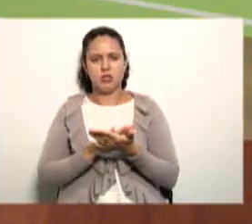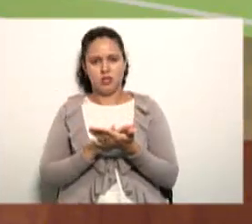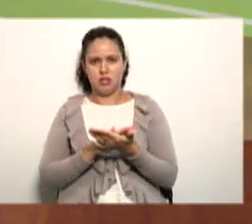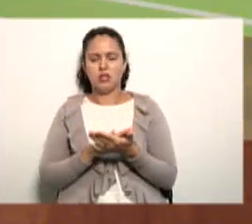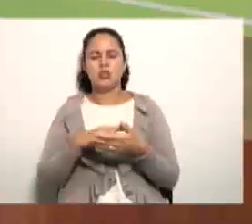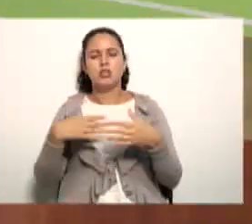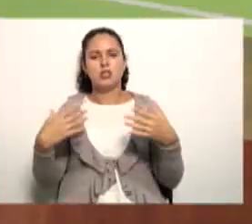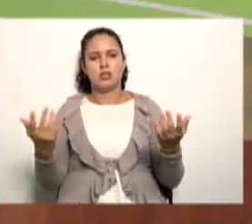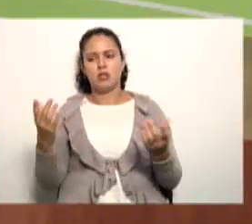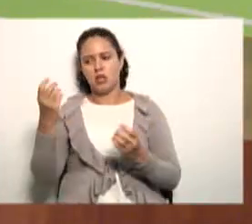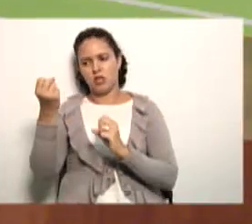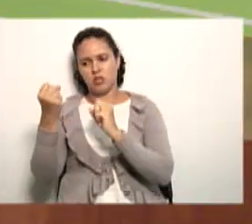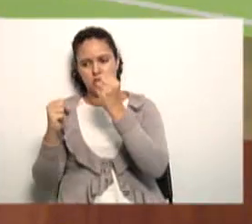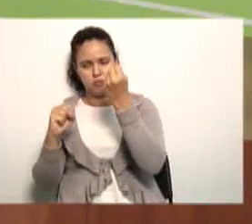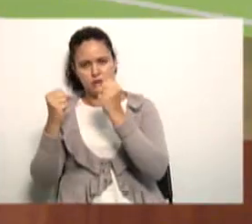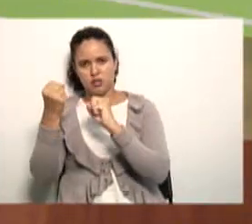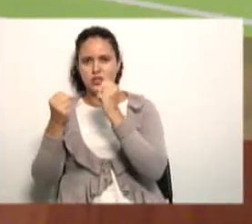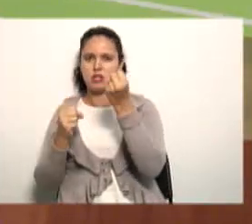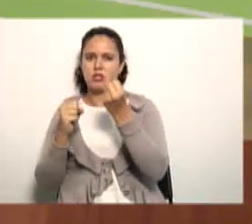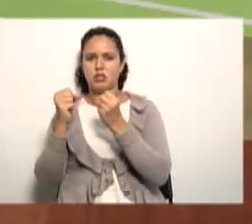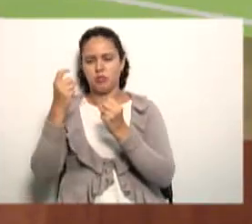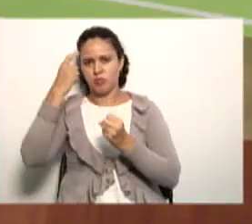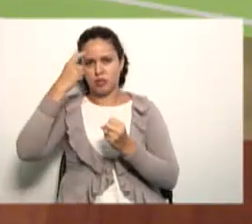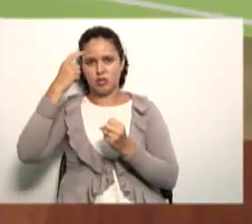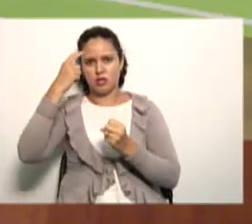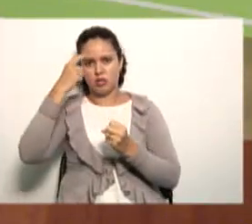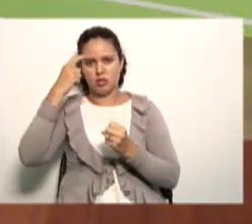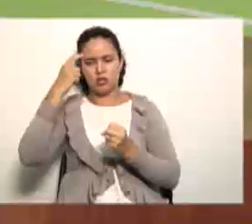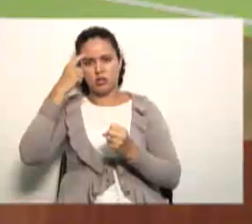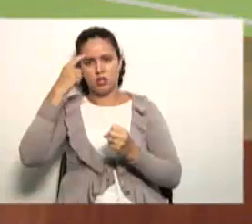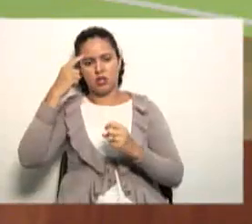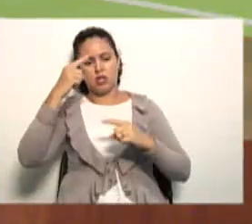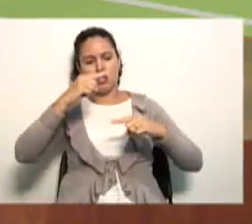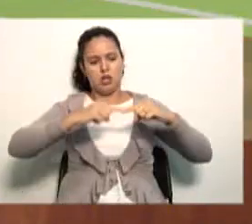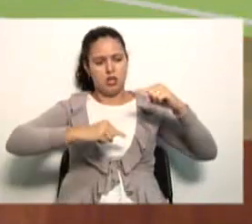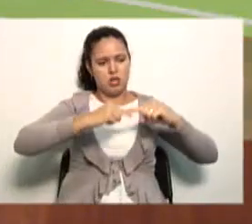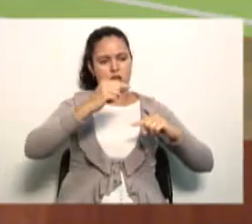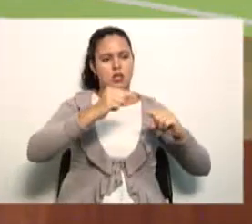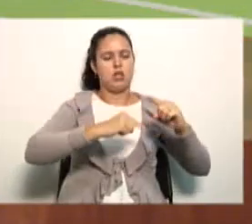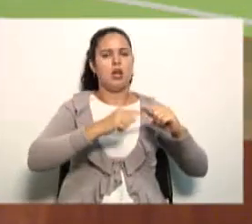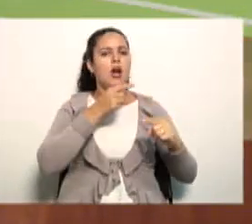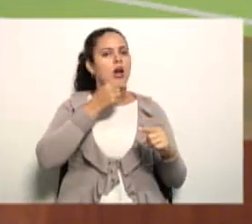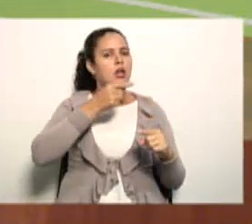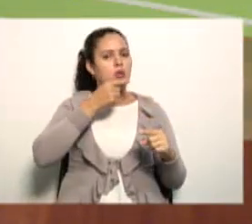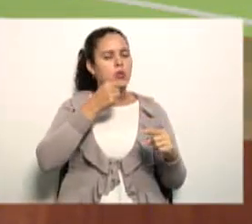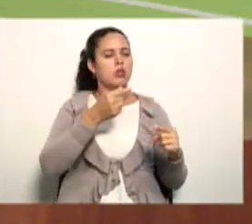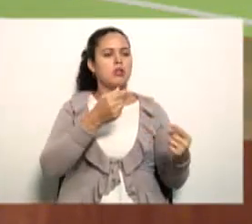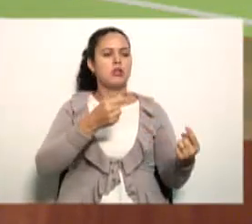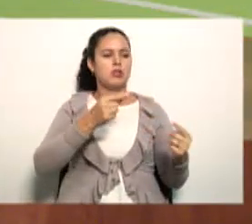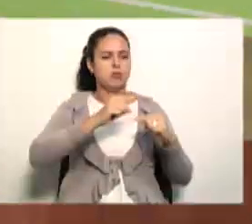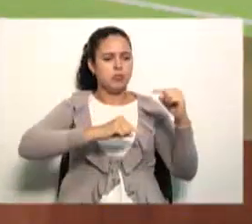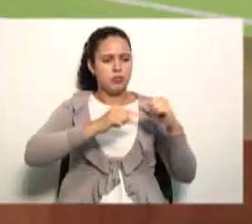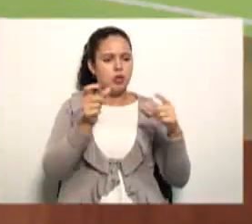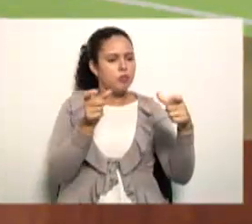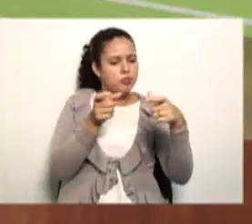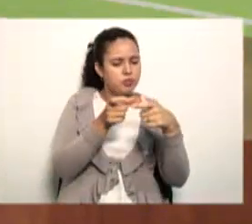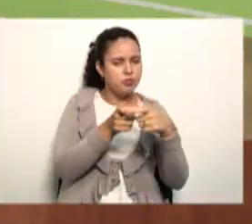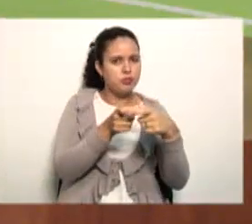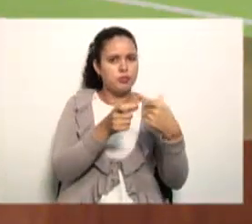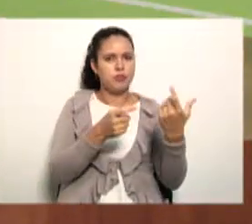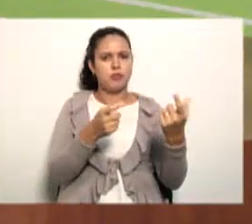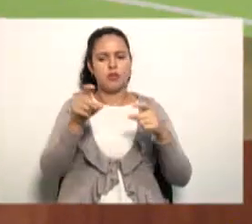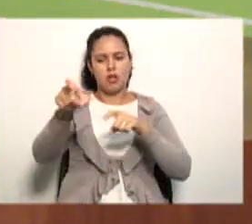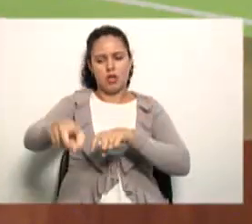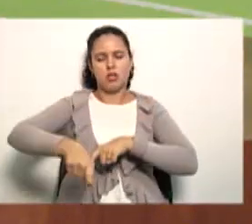aumenta. Então, sim, o recurso produtivo é escasso? Sim, é escasso. Recursos advindos da agricultura são